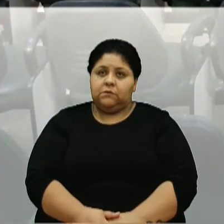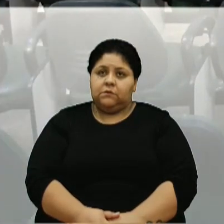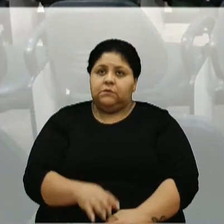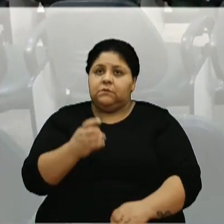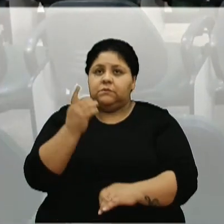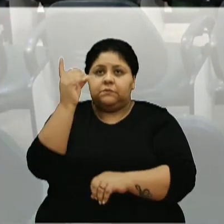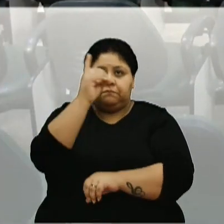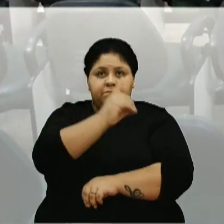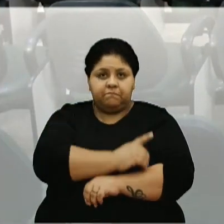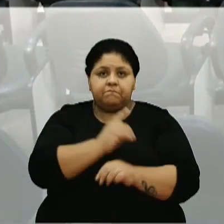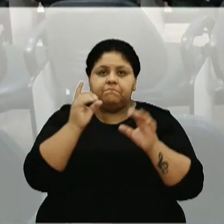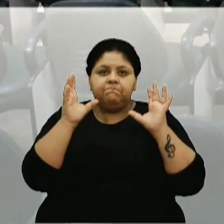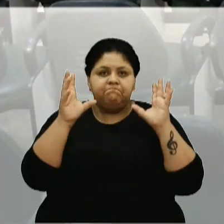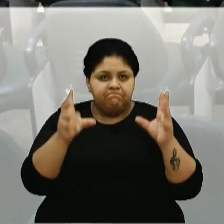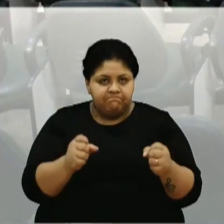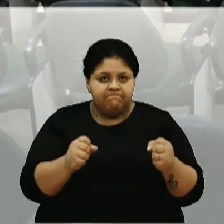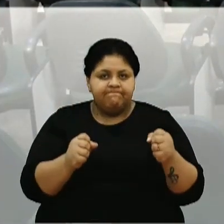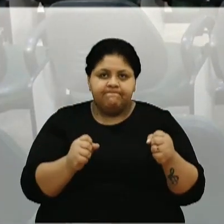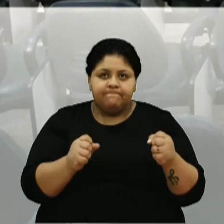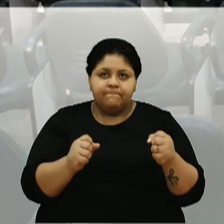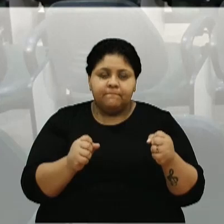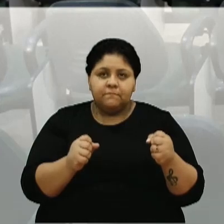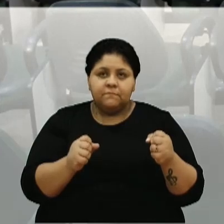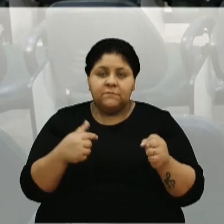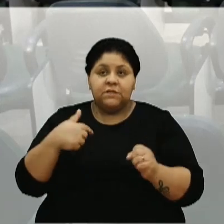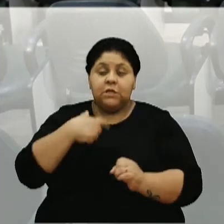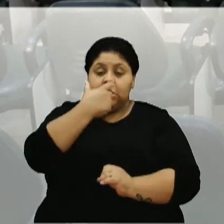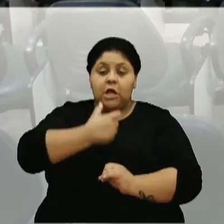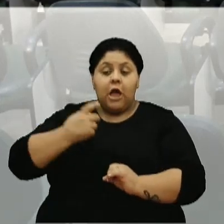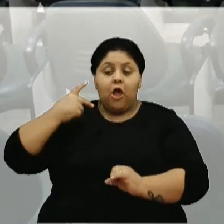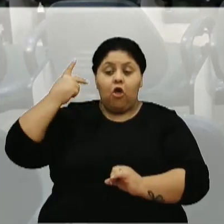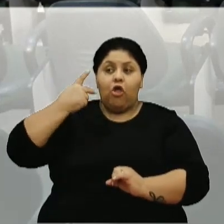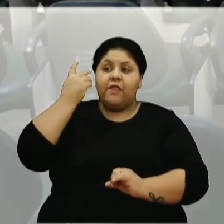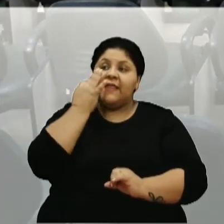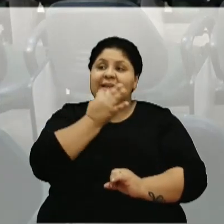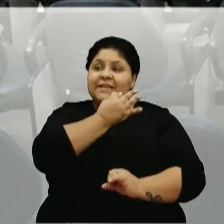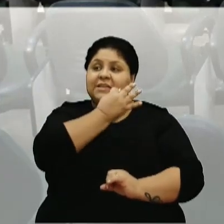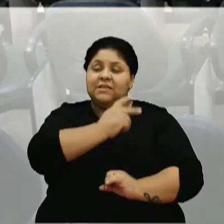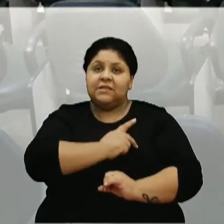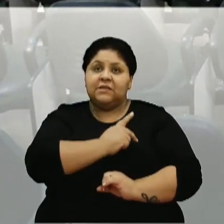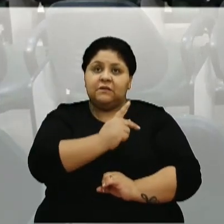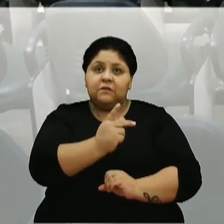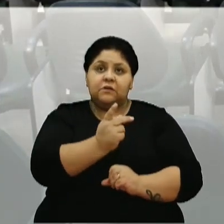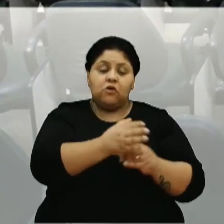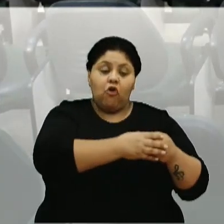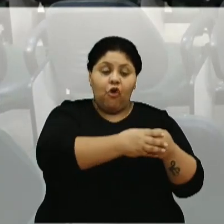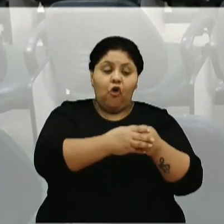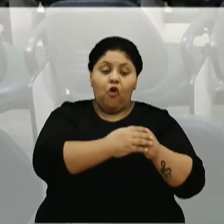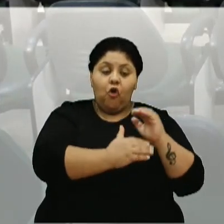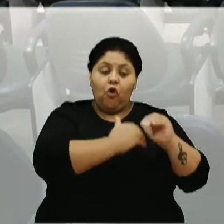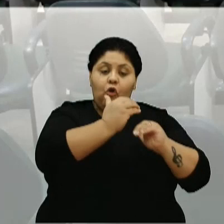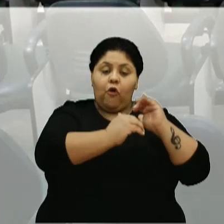Bom dia a todos. Sou a vereadora Tatiane Frisso, presidente da Comissão de